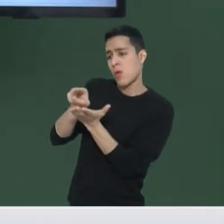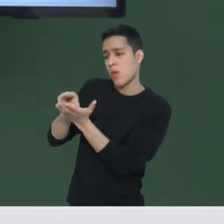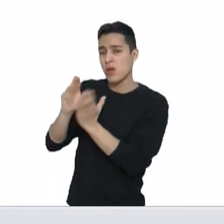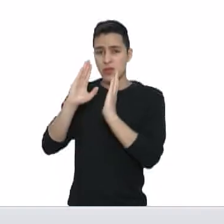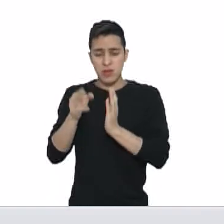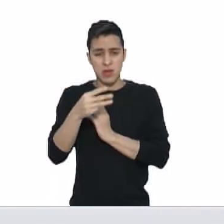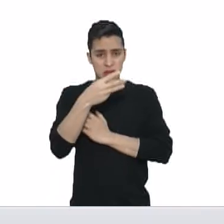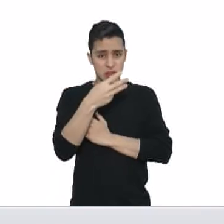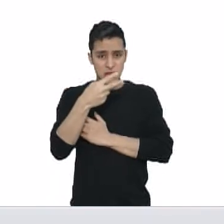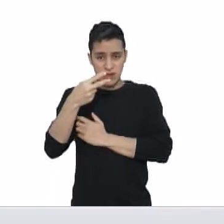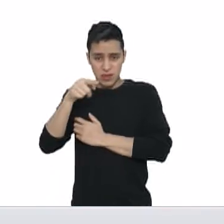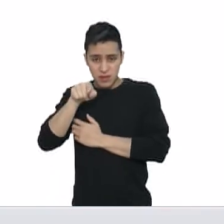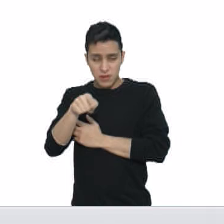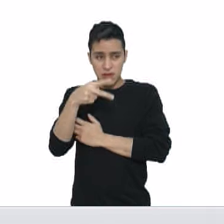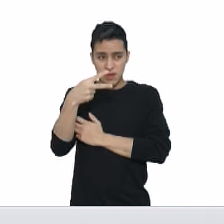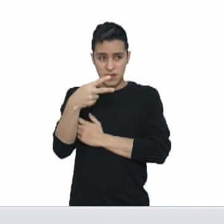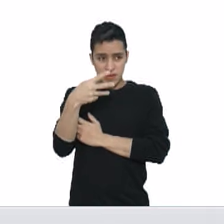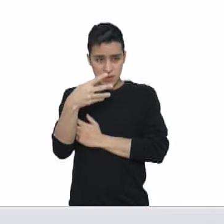tivemos